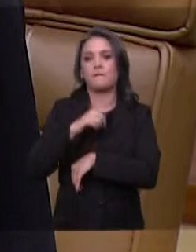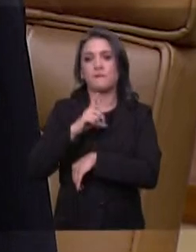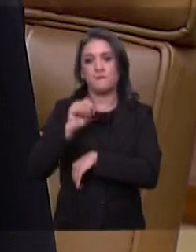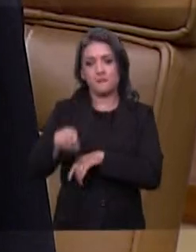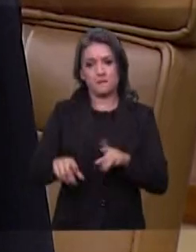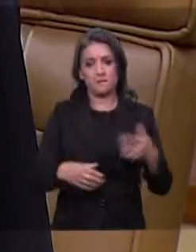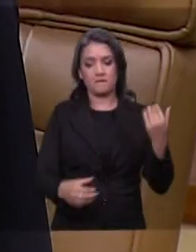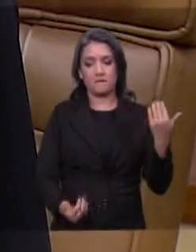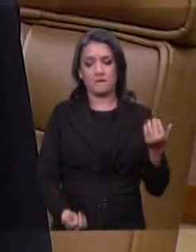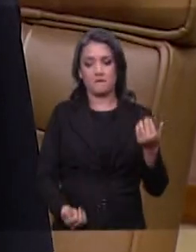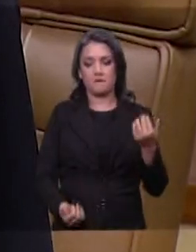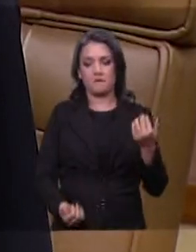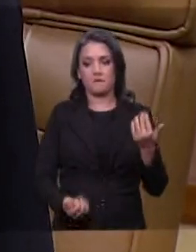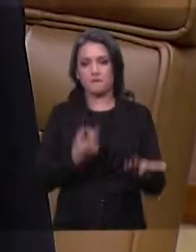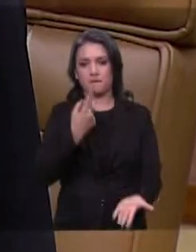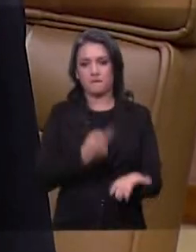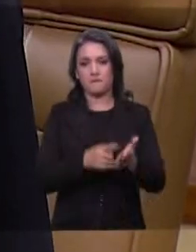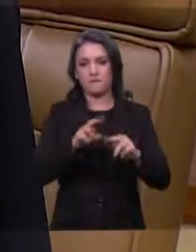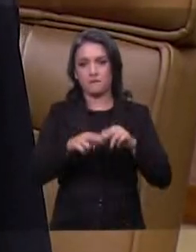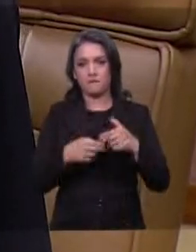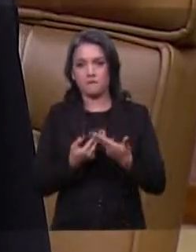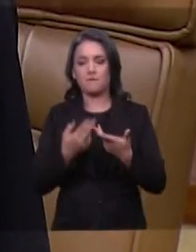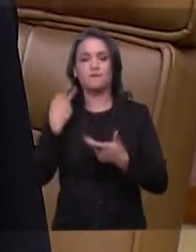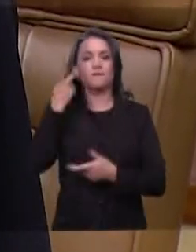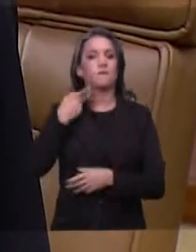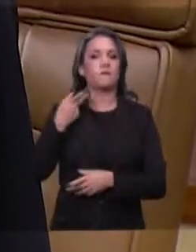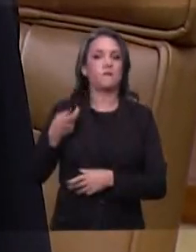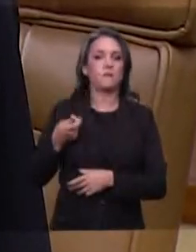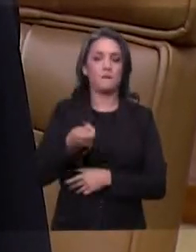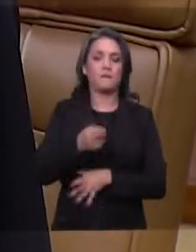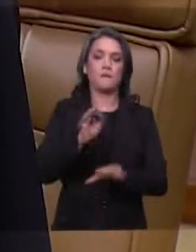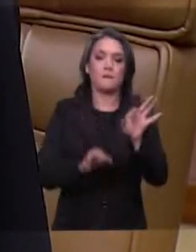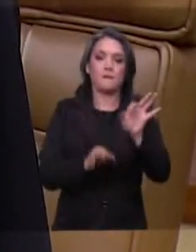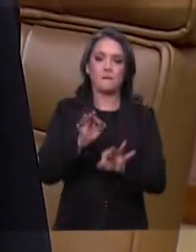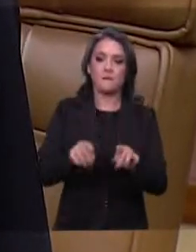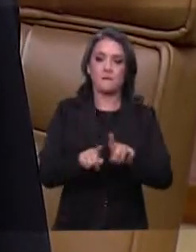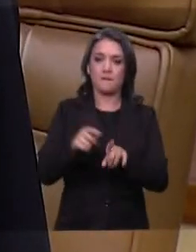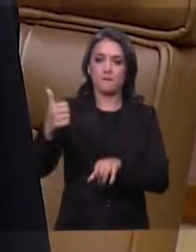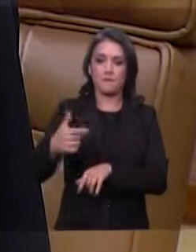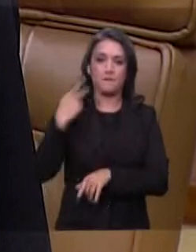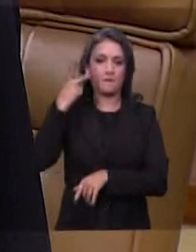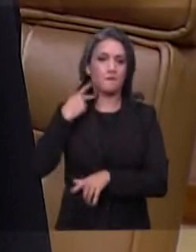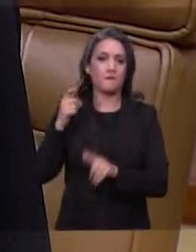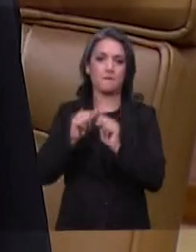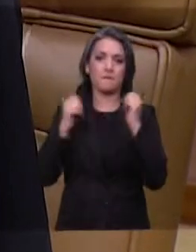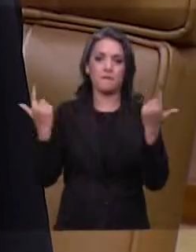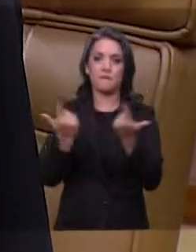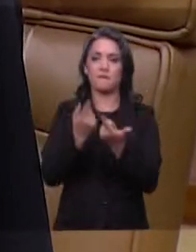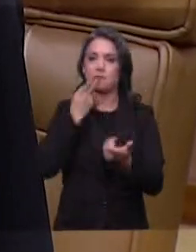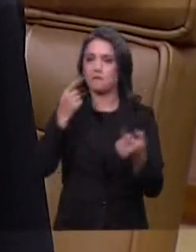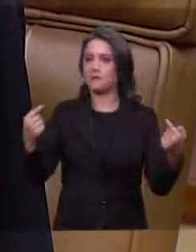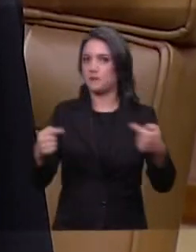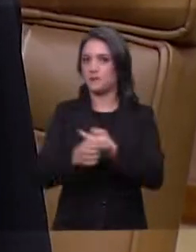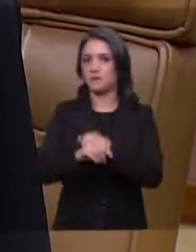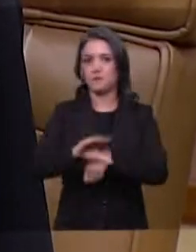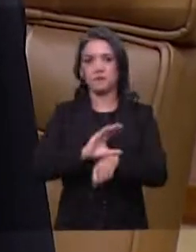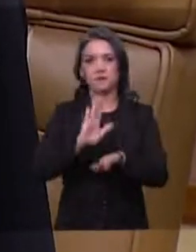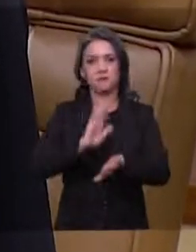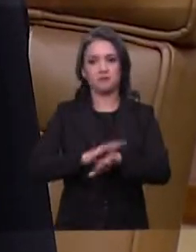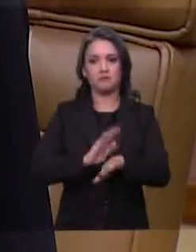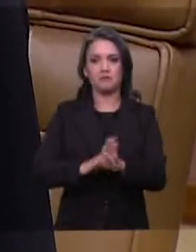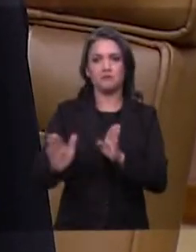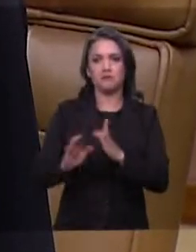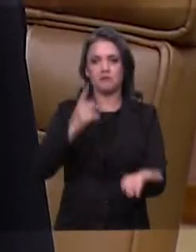subscritas pelo procurador jurídico e subprocurador-geral da Assembleia Legislativa, reconheceu a inconstitucionalidade da fixação de prazo